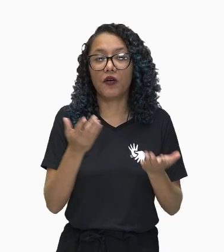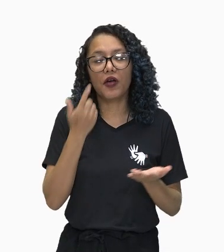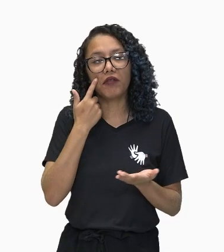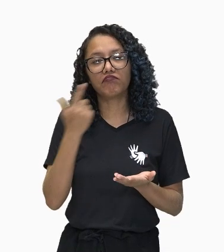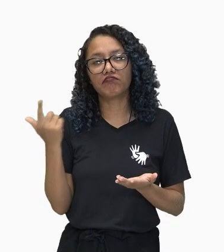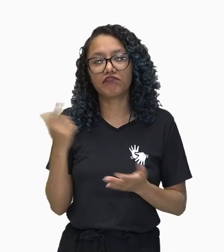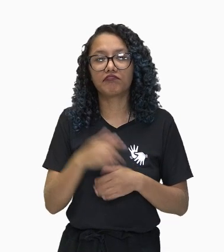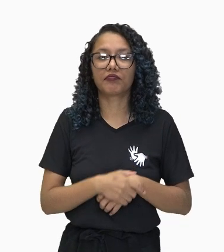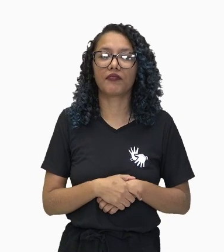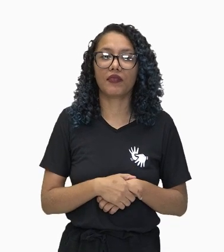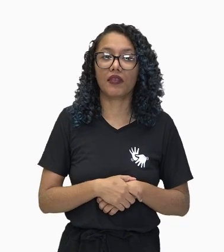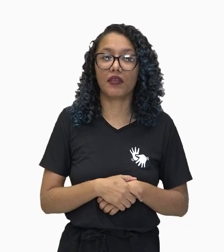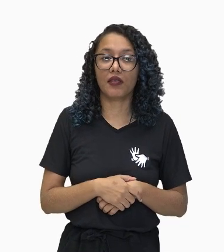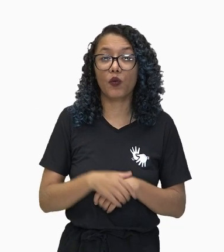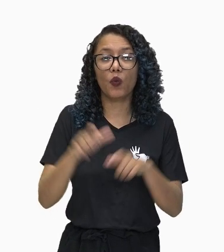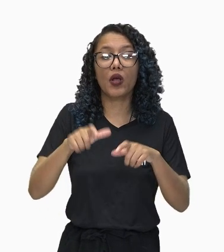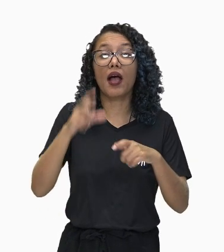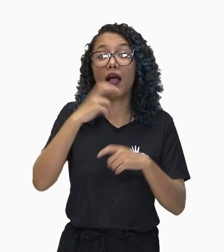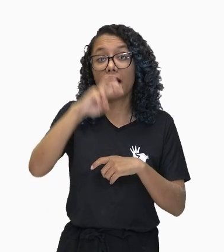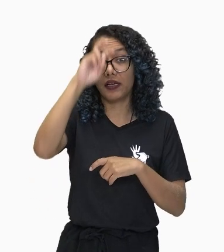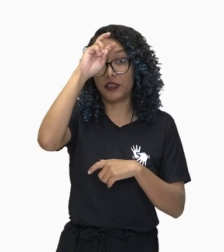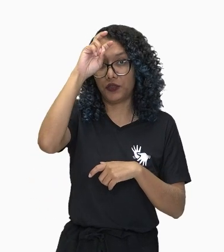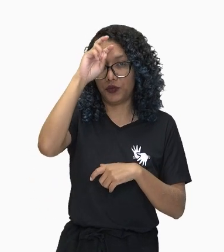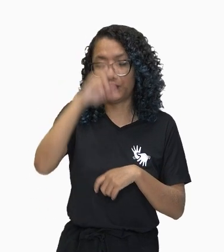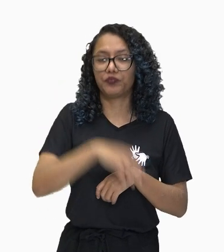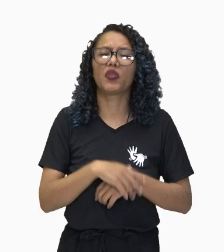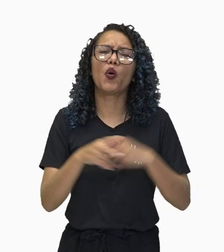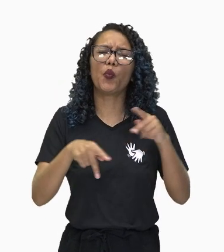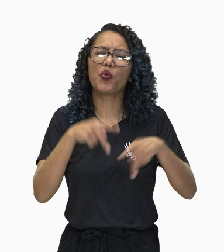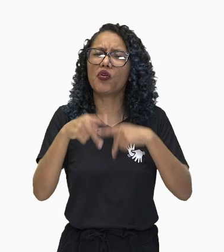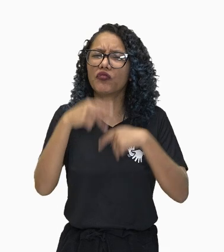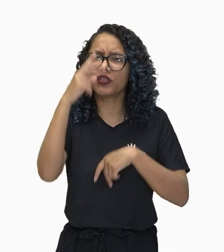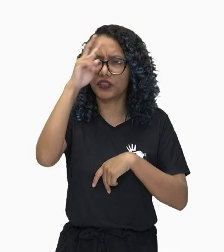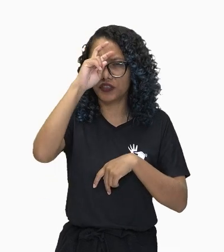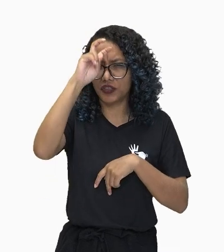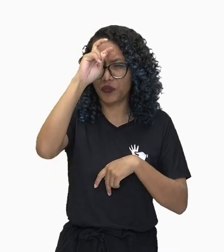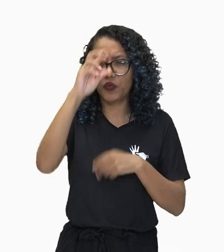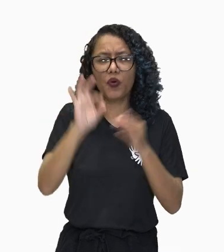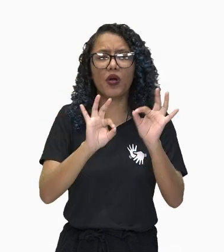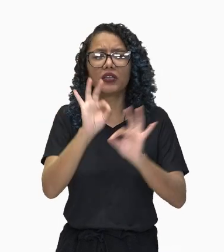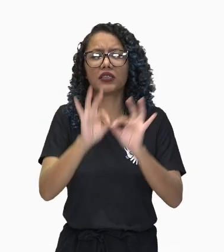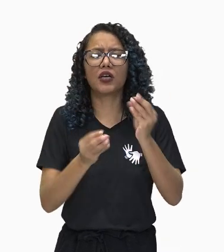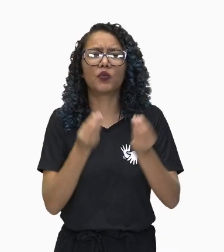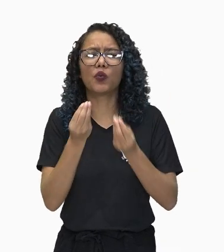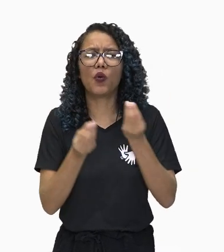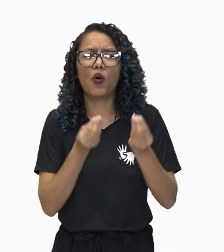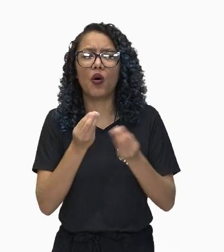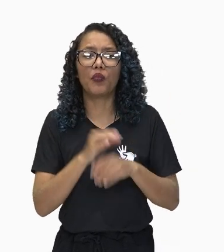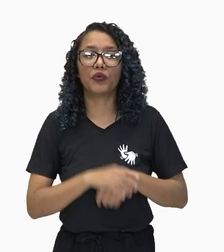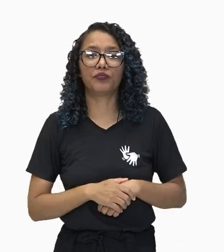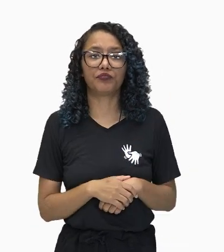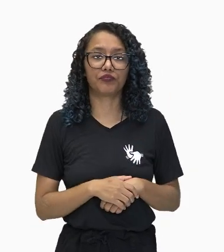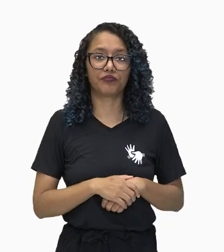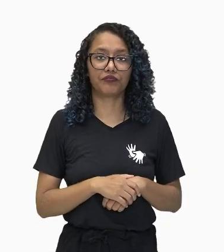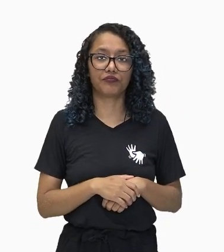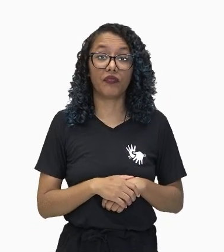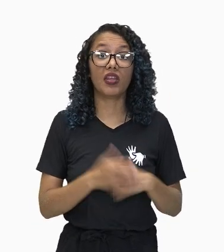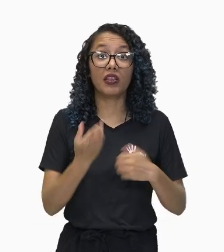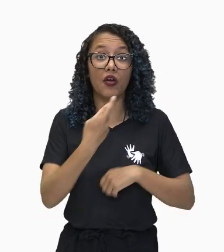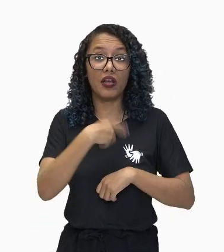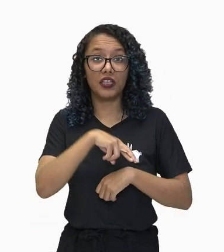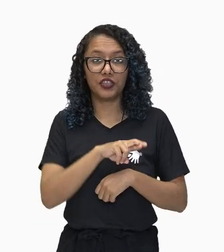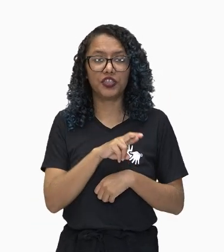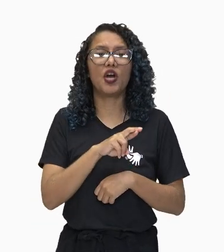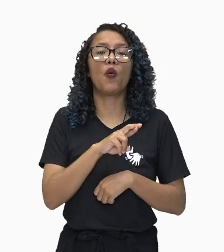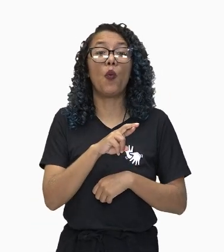Egito. A civilização egípcia era organizada de modo que a religião